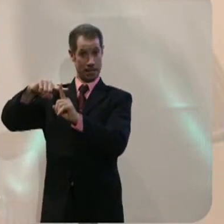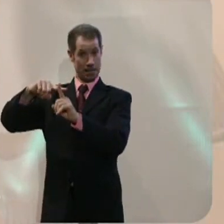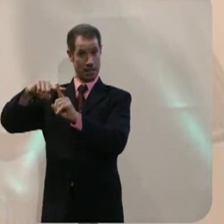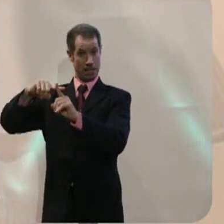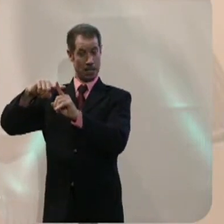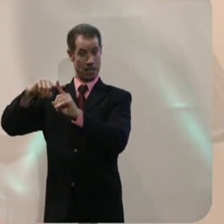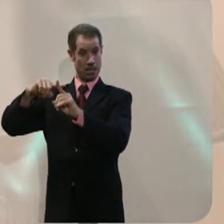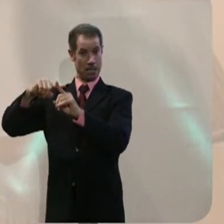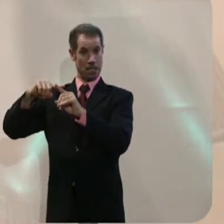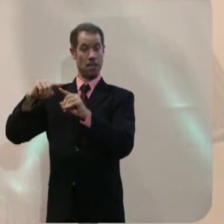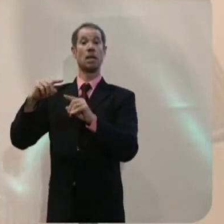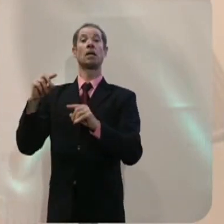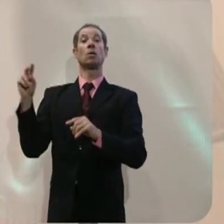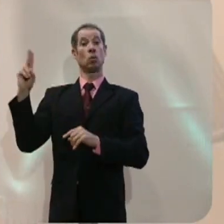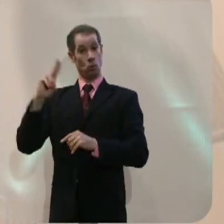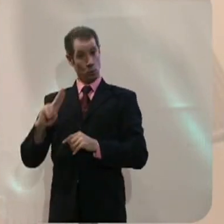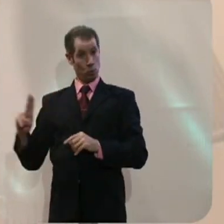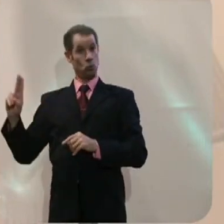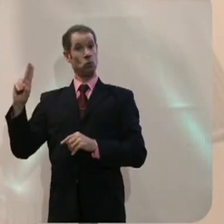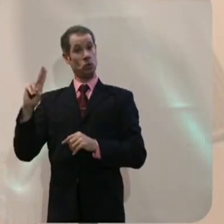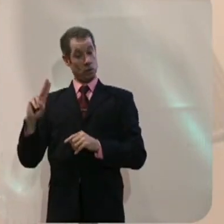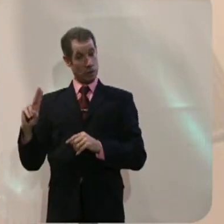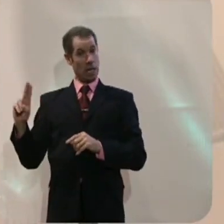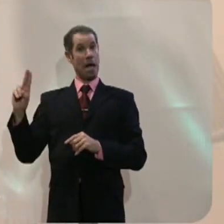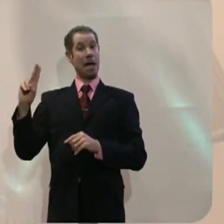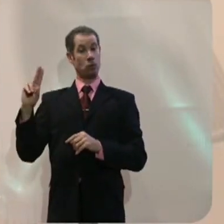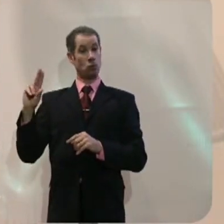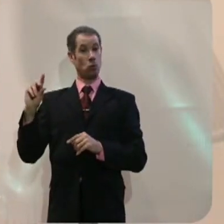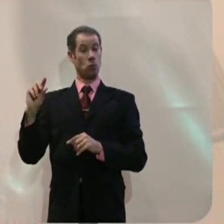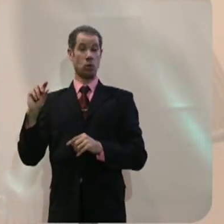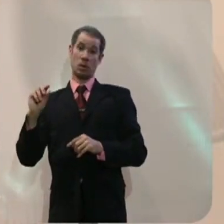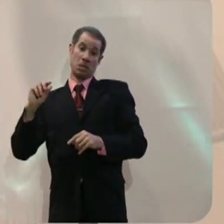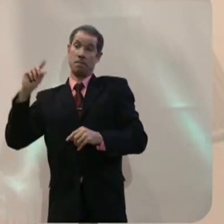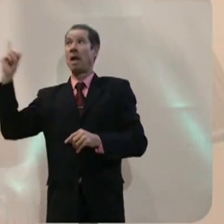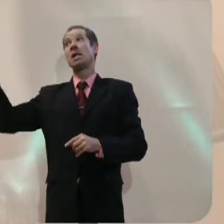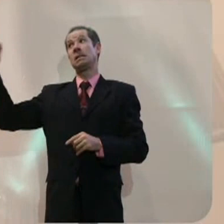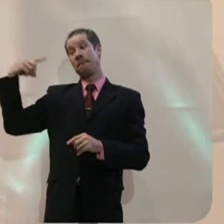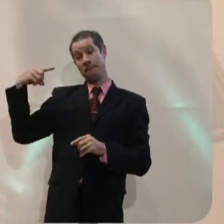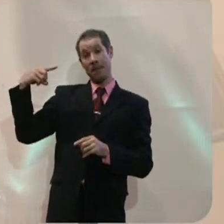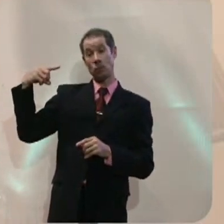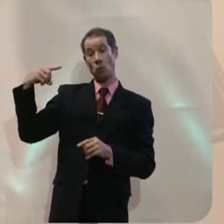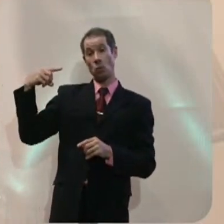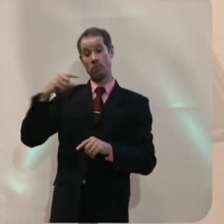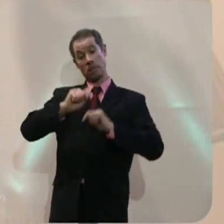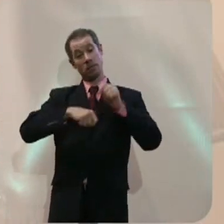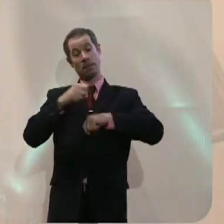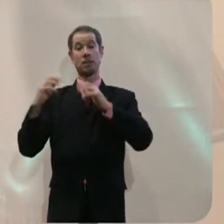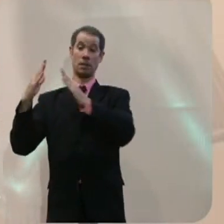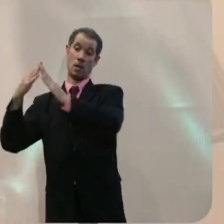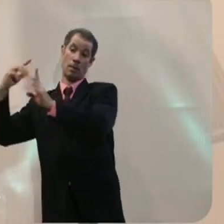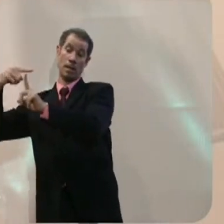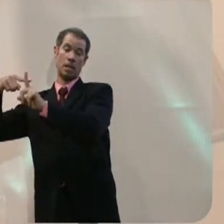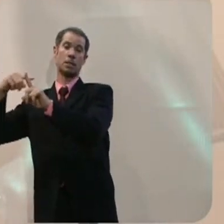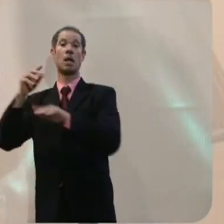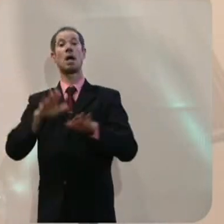deixa ser usado conforme aquilo que foi determinado. Por quê? Porque às vezes, mesmo quando